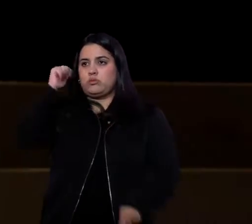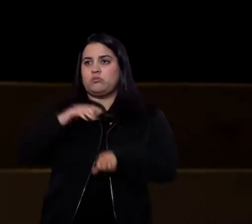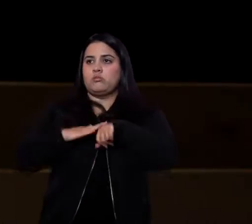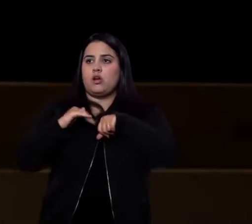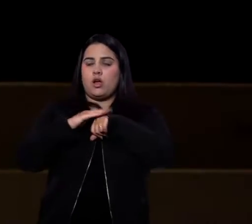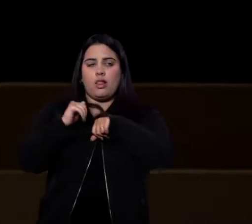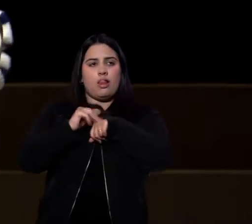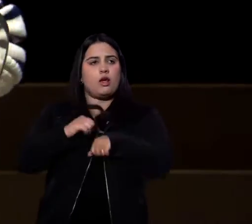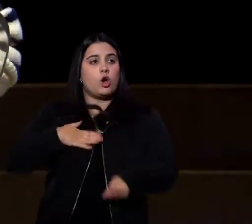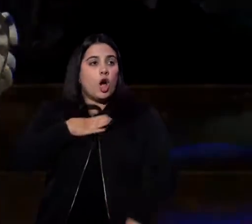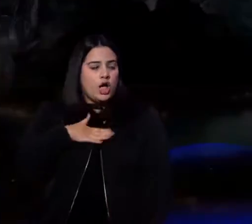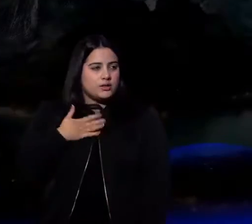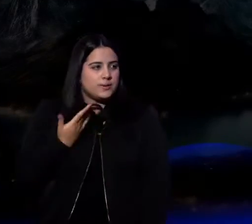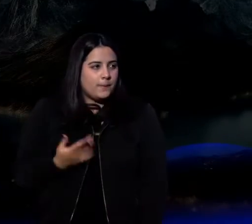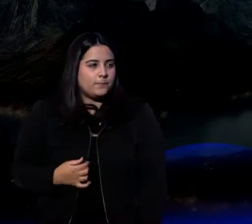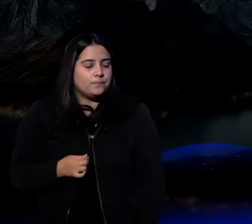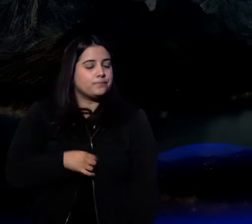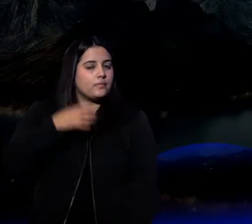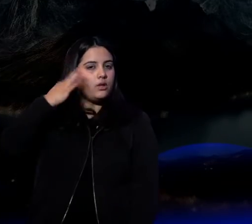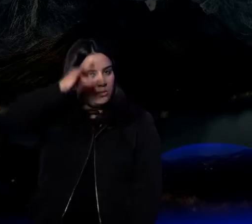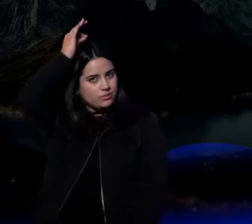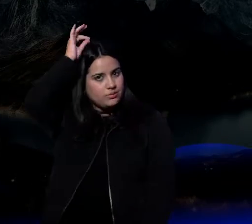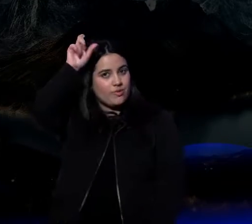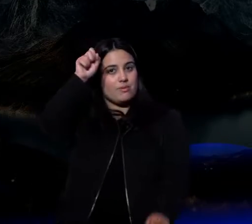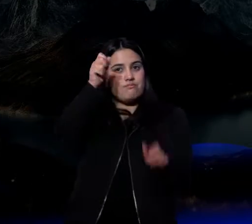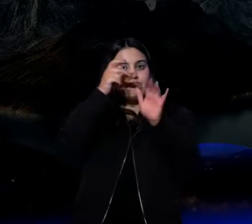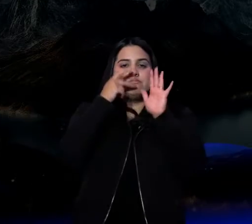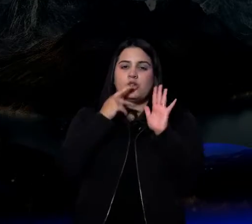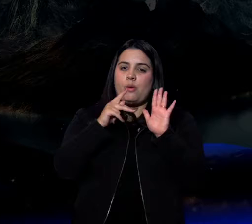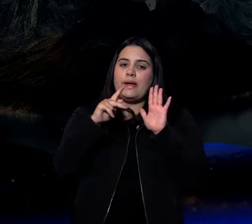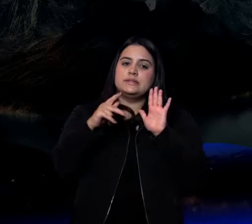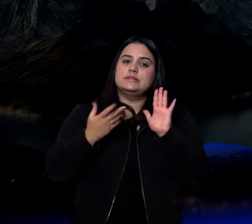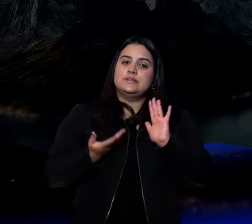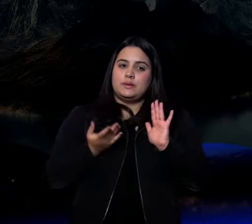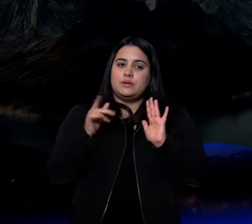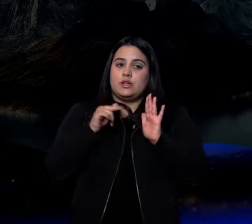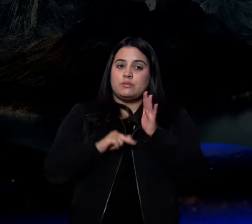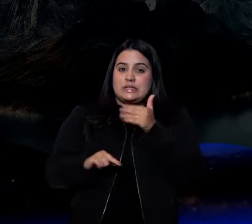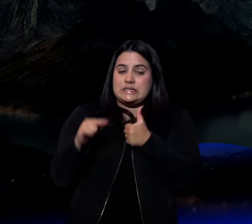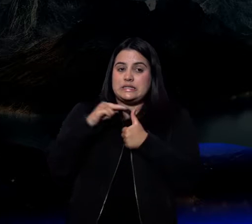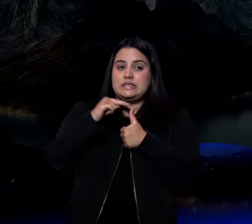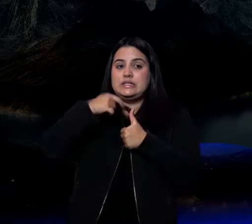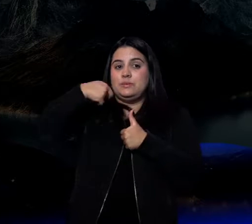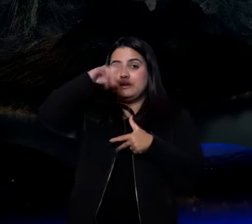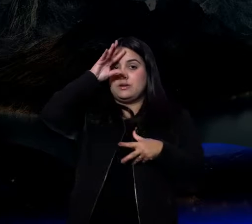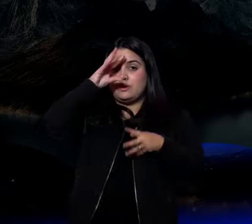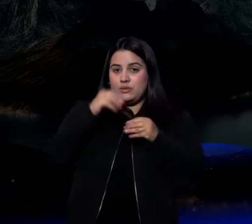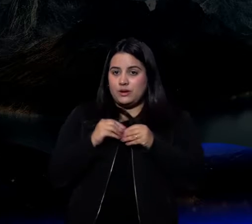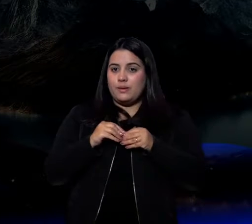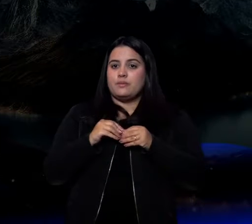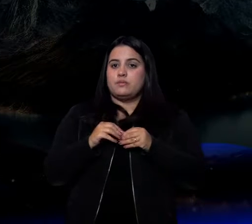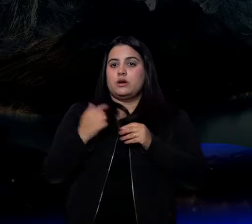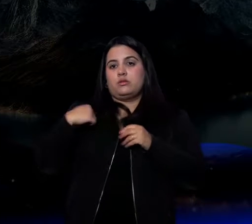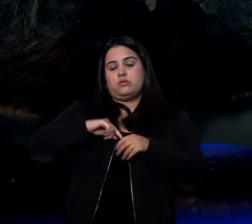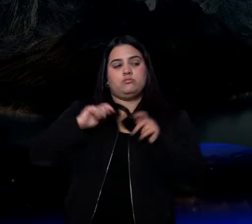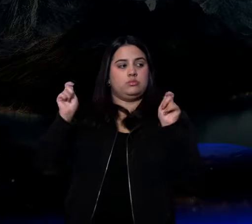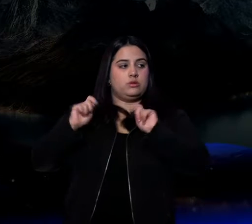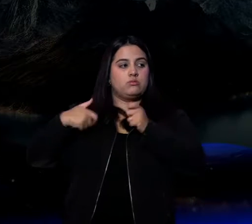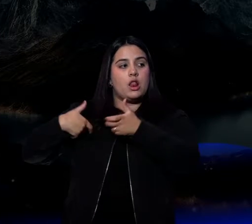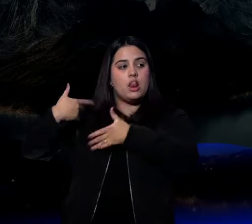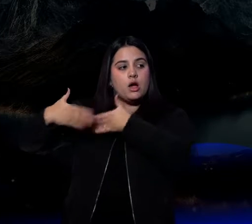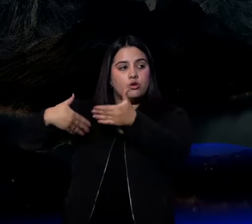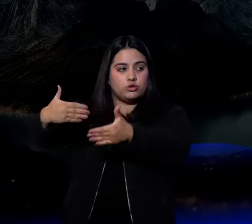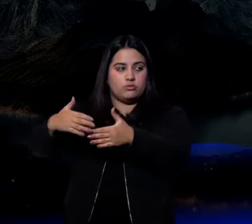Santo é uma promessa de Jesus para nós, e essa é uma das primeiras coisas assim, que a gente tem que entender, para que a gente possa dar continuidade à